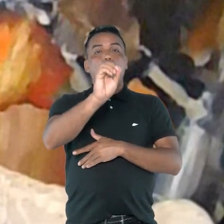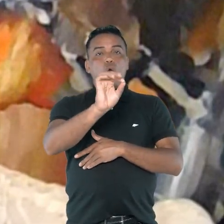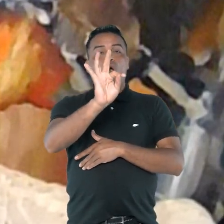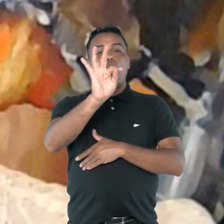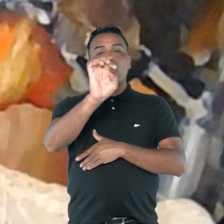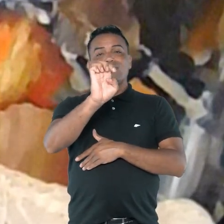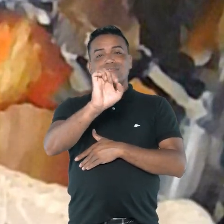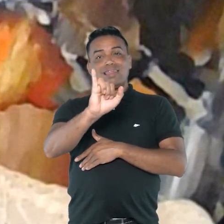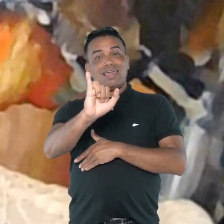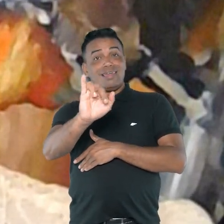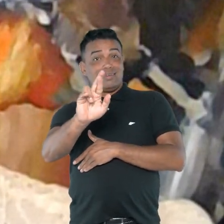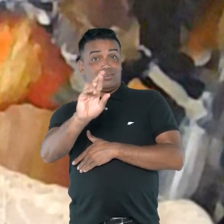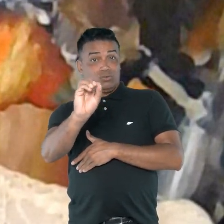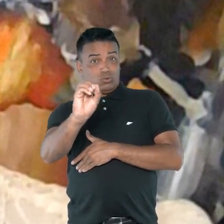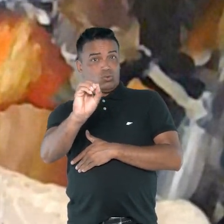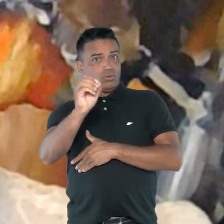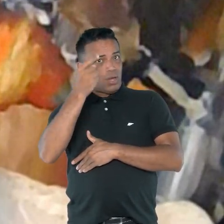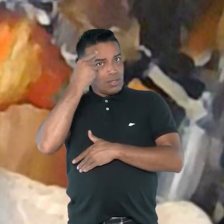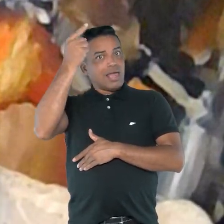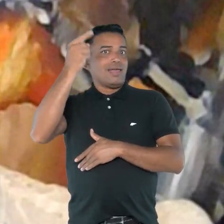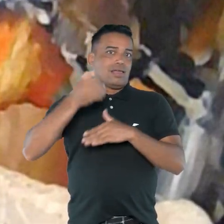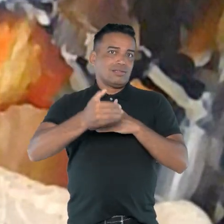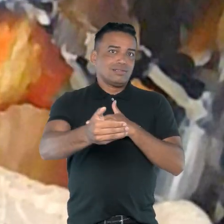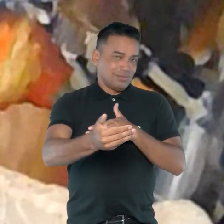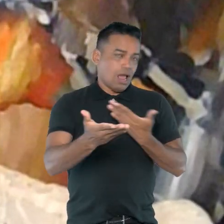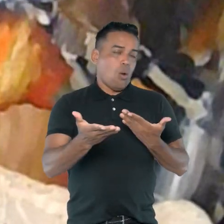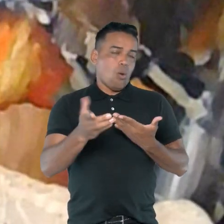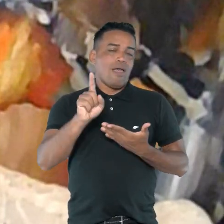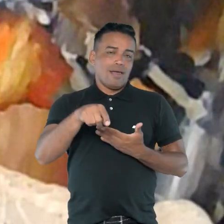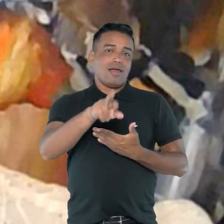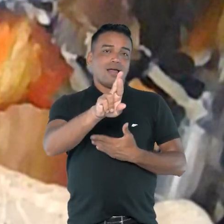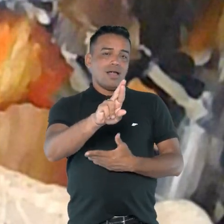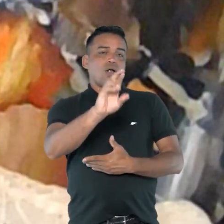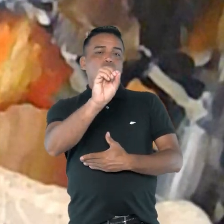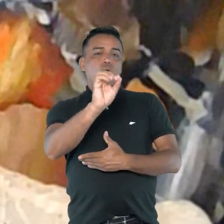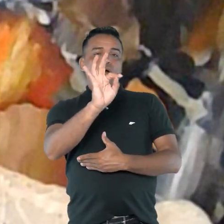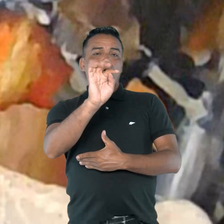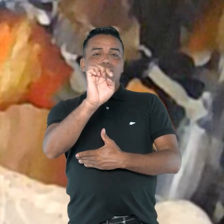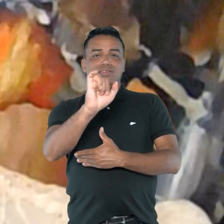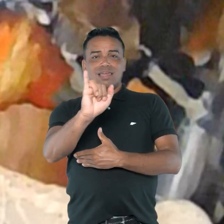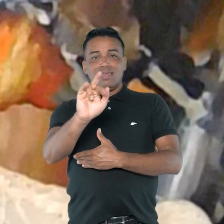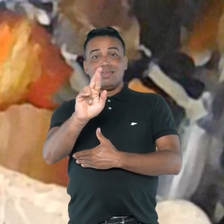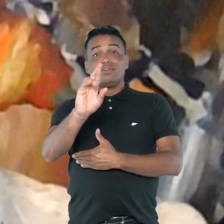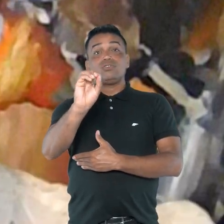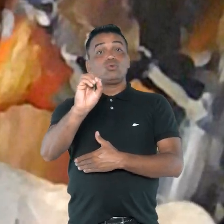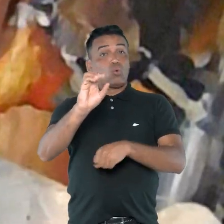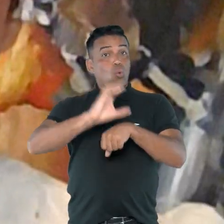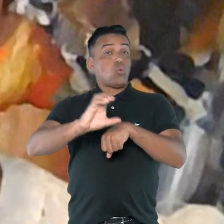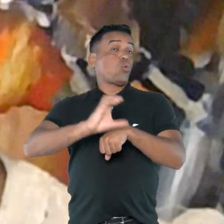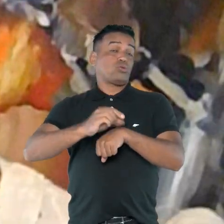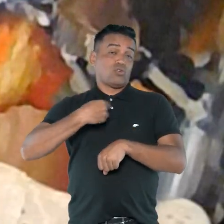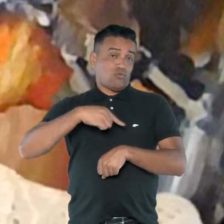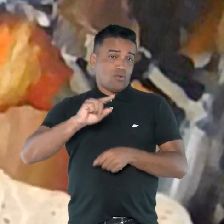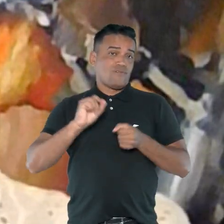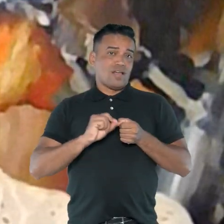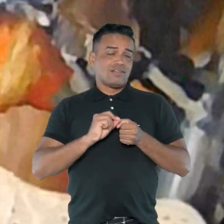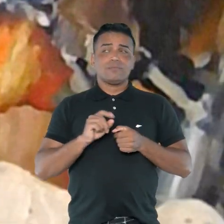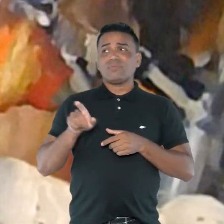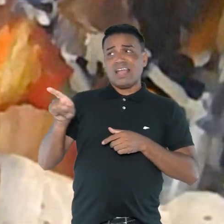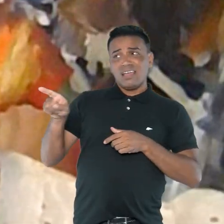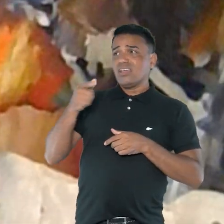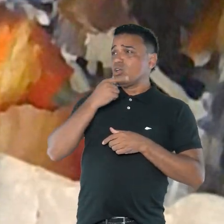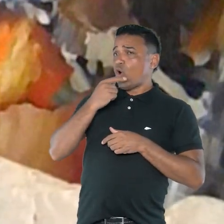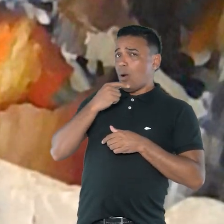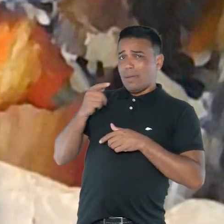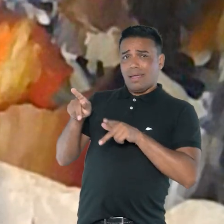roteiro. A ideia inicial dele era um roteiro, num curso de roteiro. E